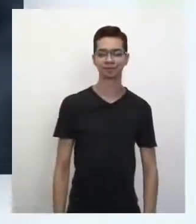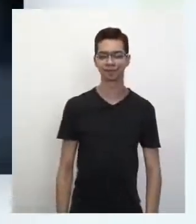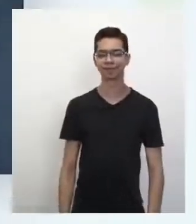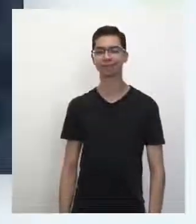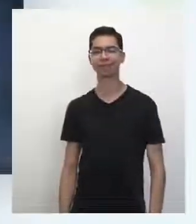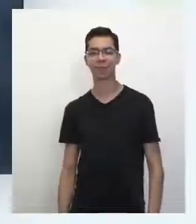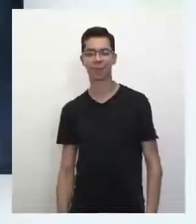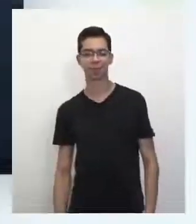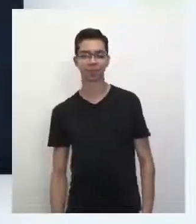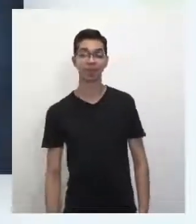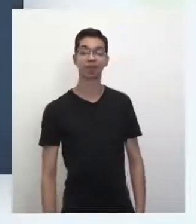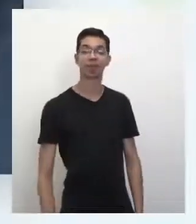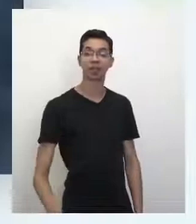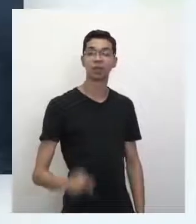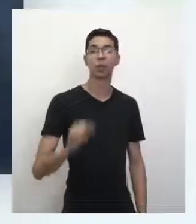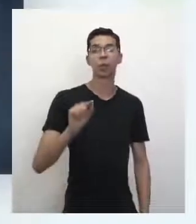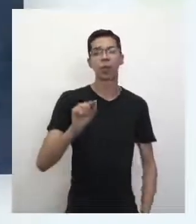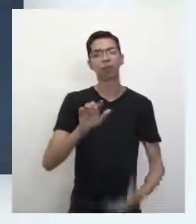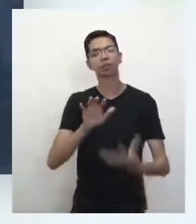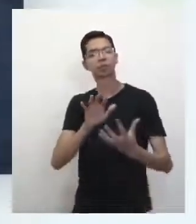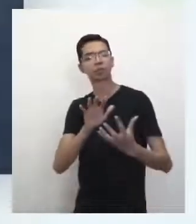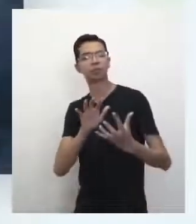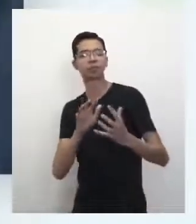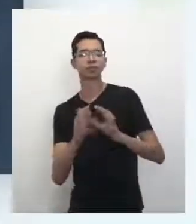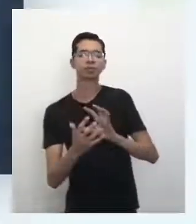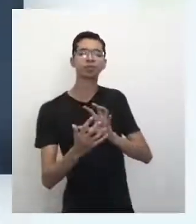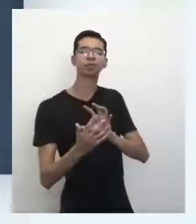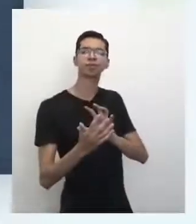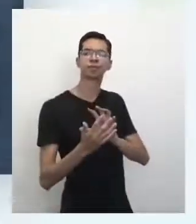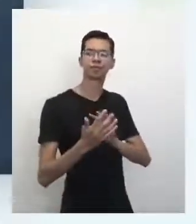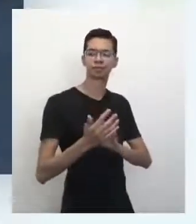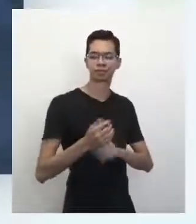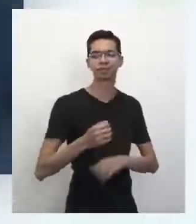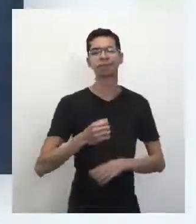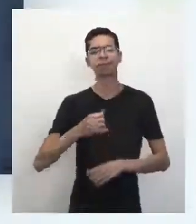se transformando entre muitos